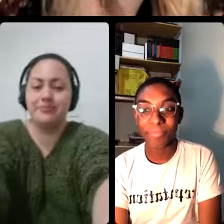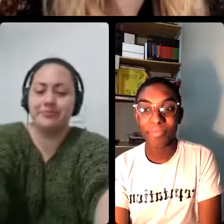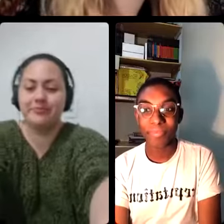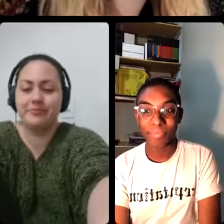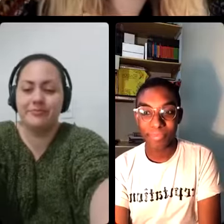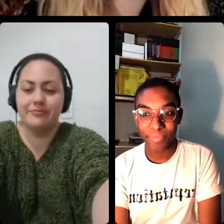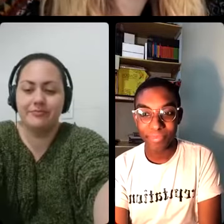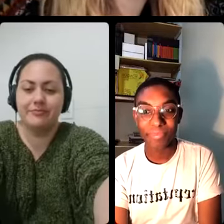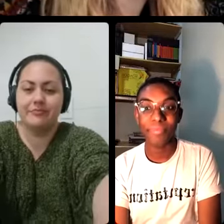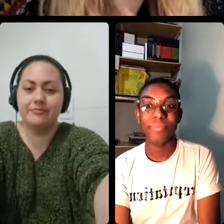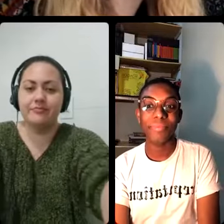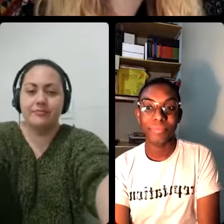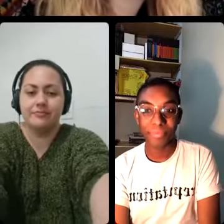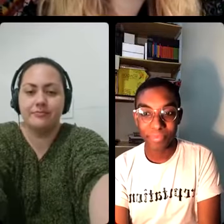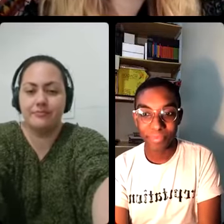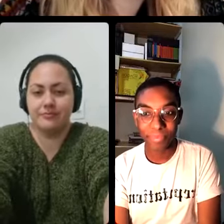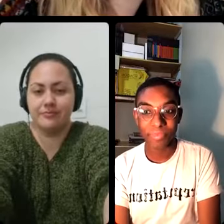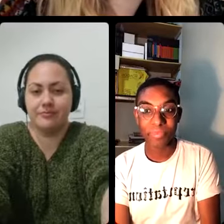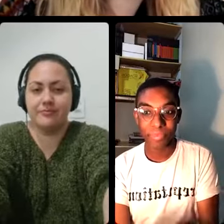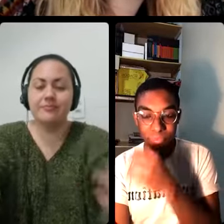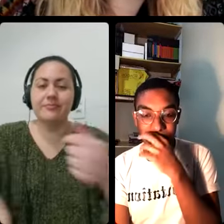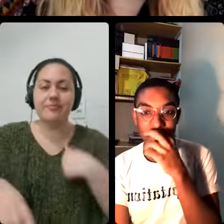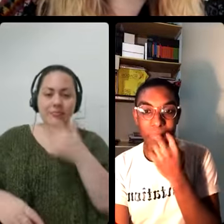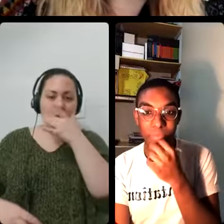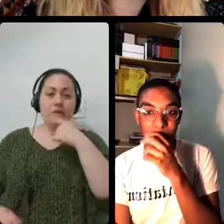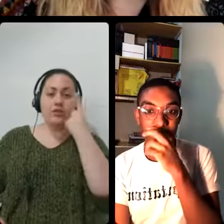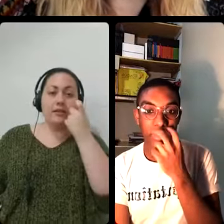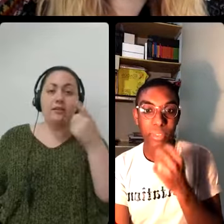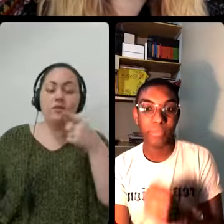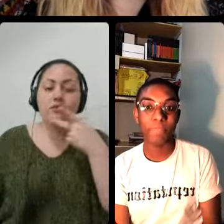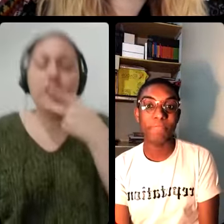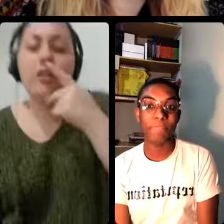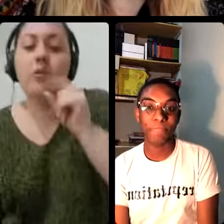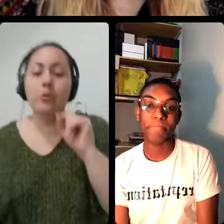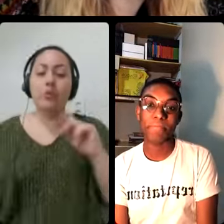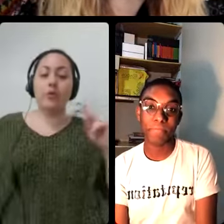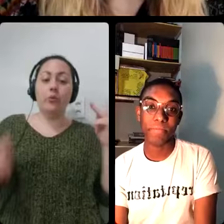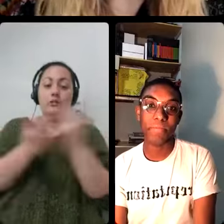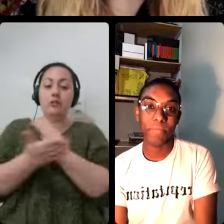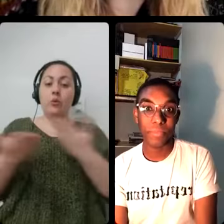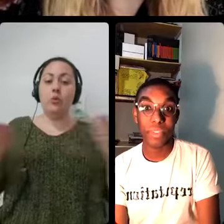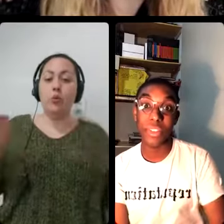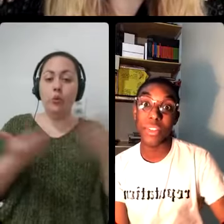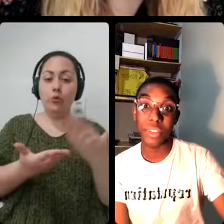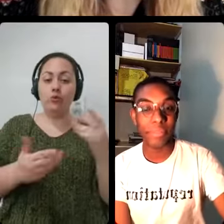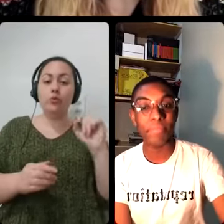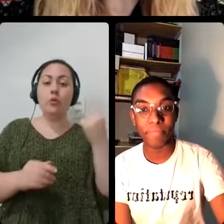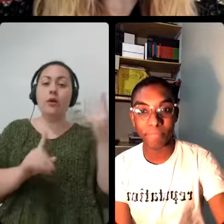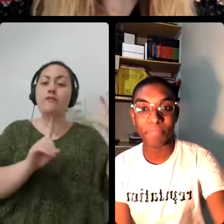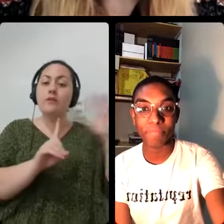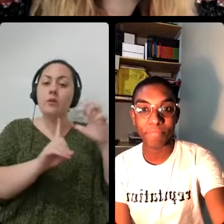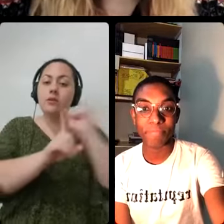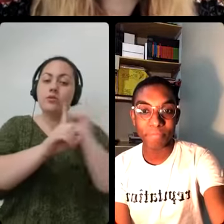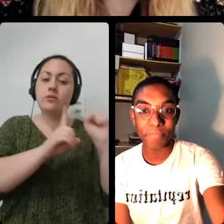que acarretou no hoje, né, quais que são os impactos sociais, assim, disso, né?